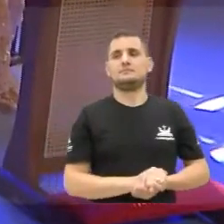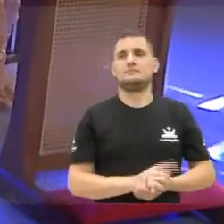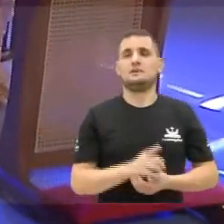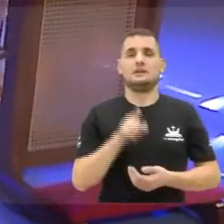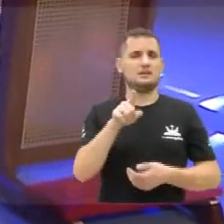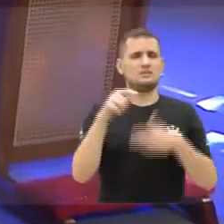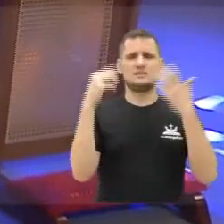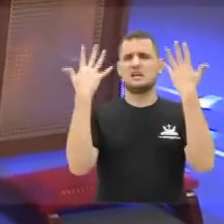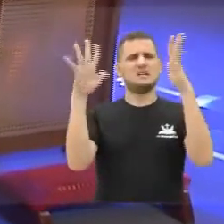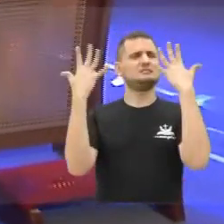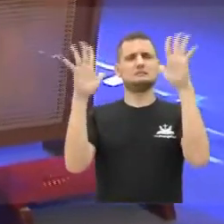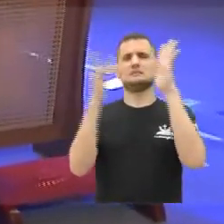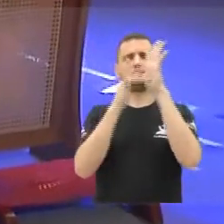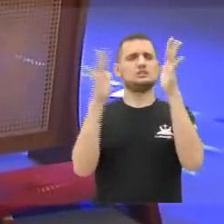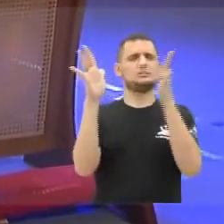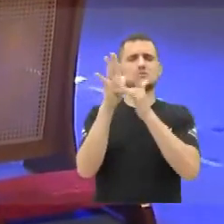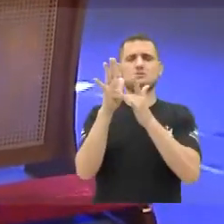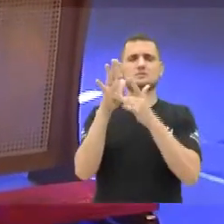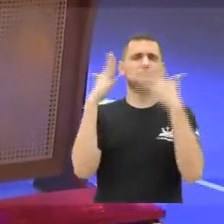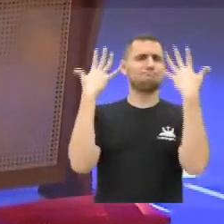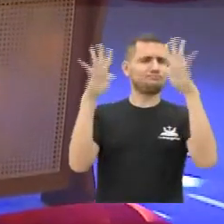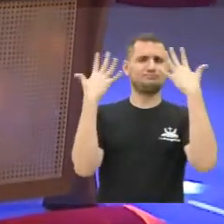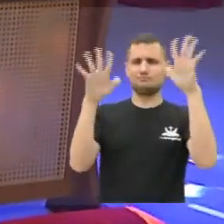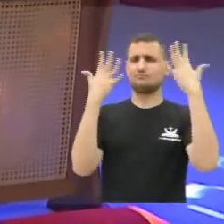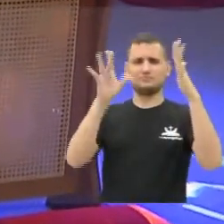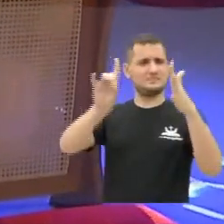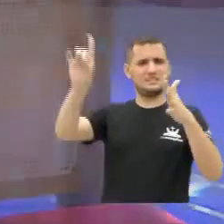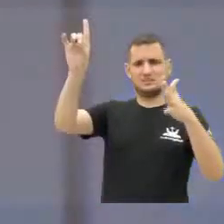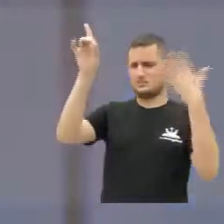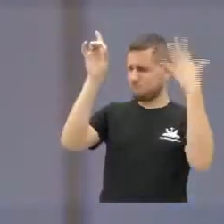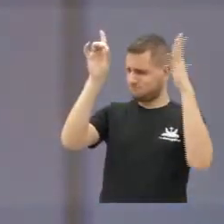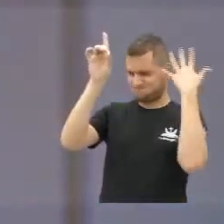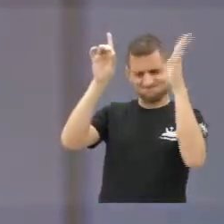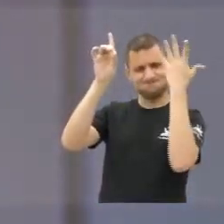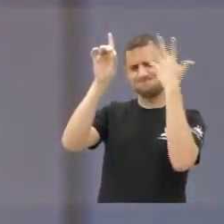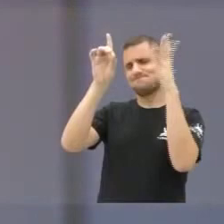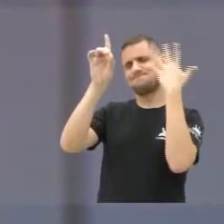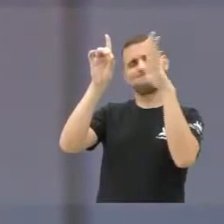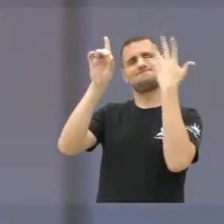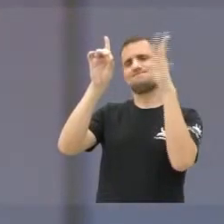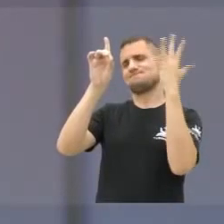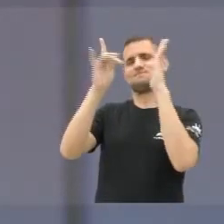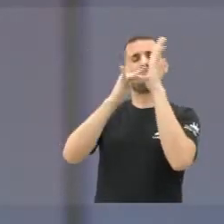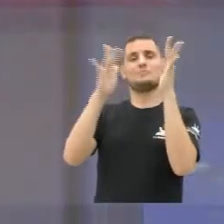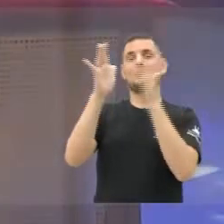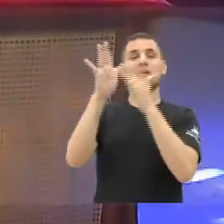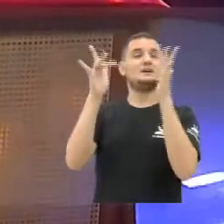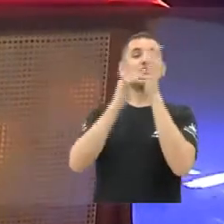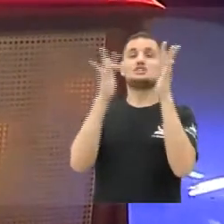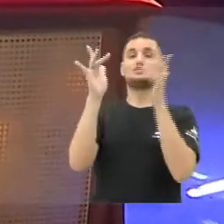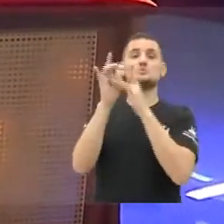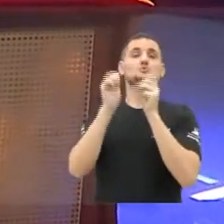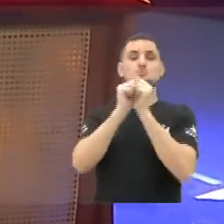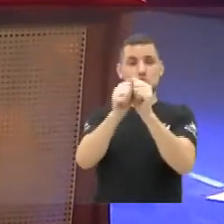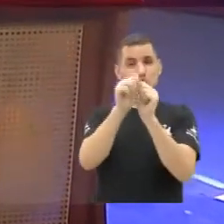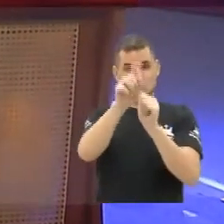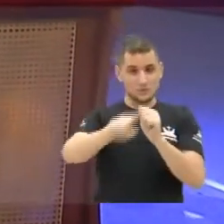Deus na tua casa, aplauda o teu Deus na tua casa. Ele está com você.